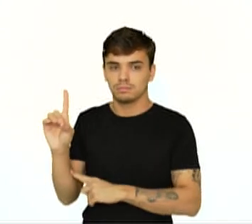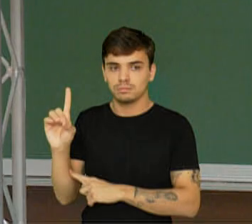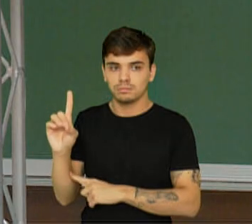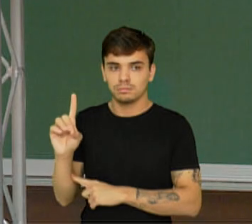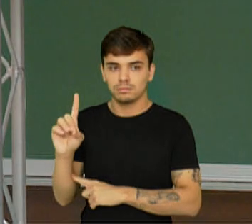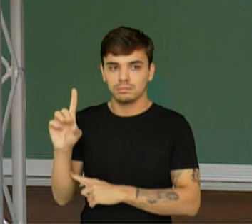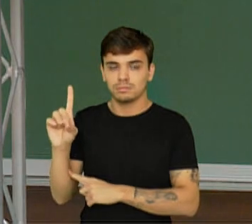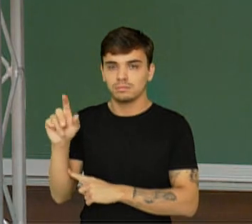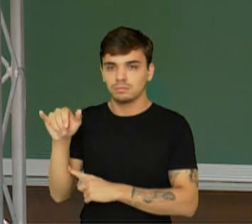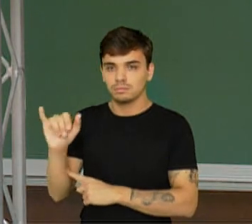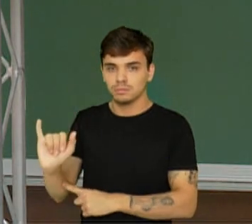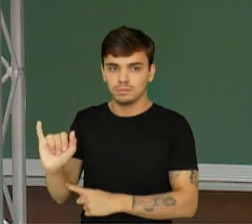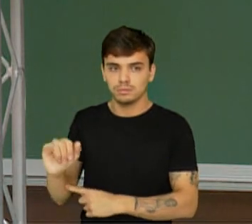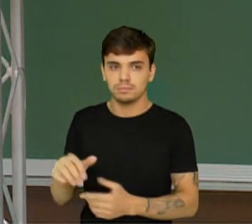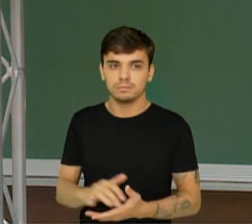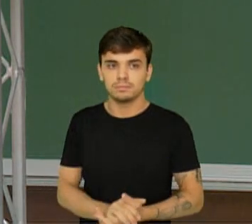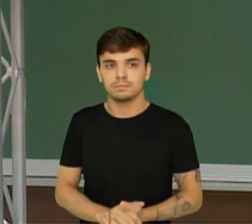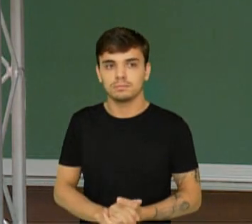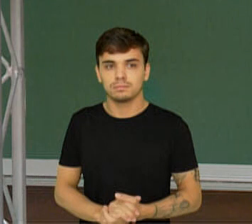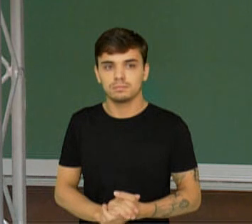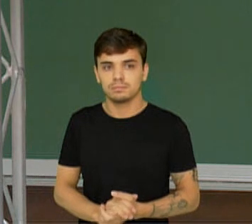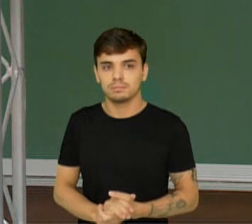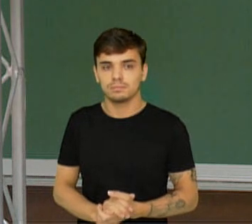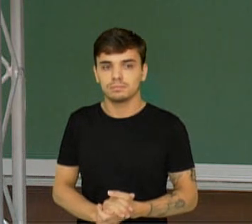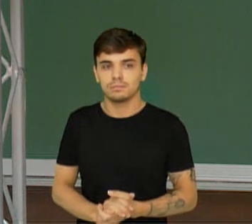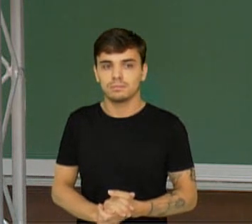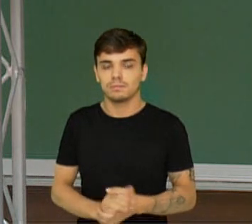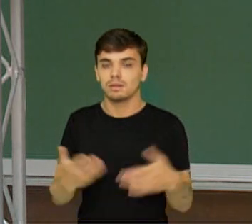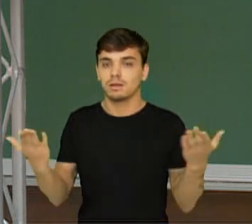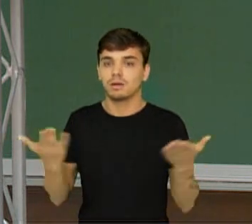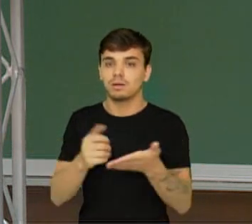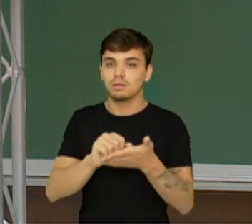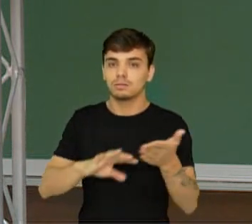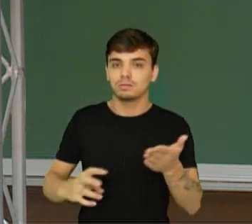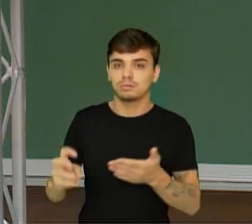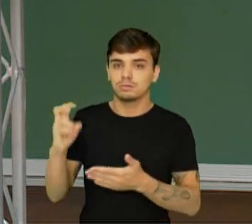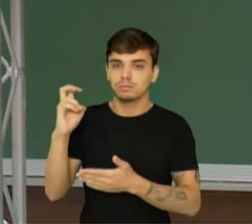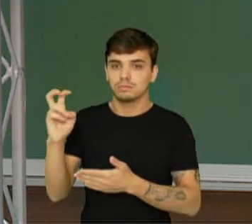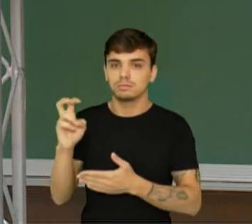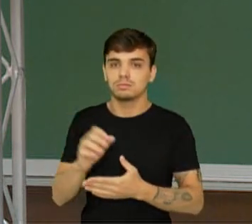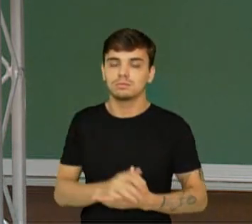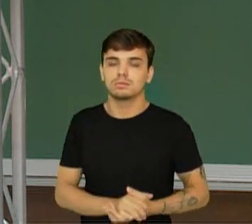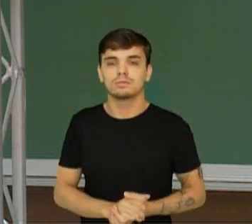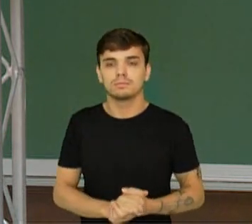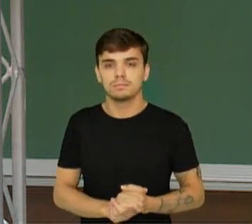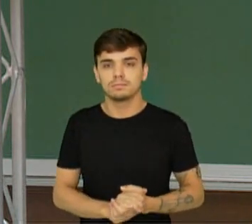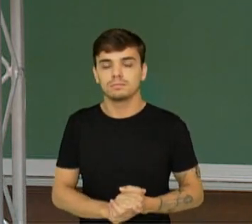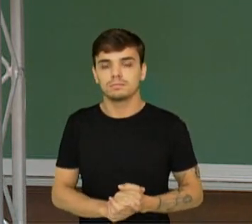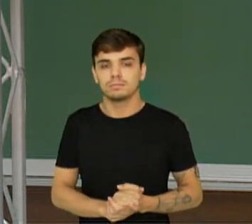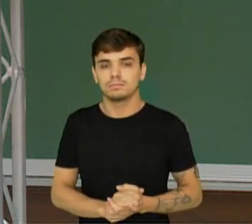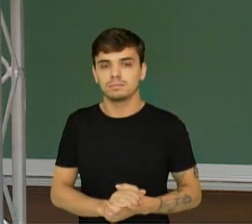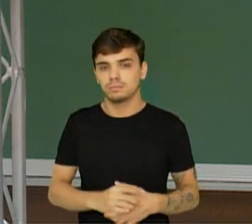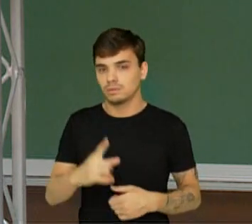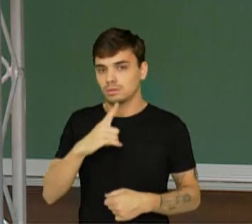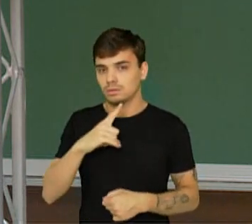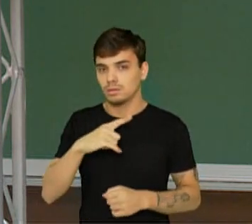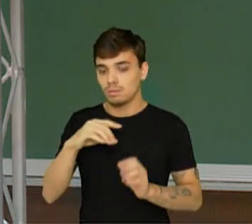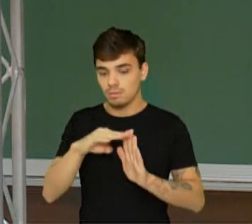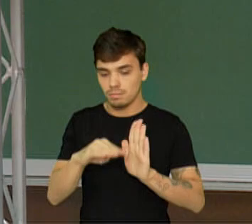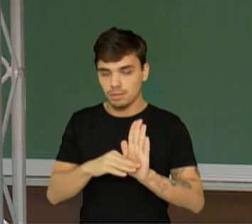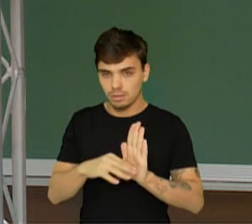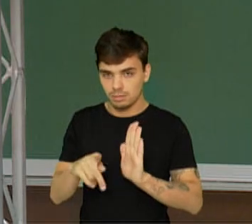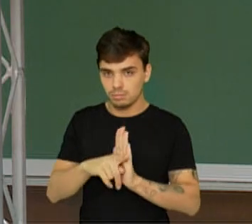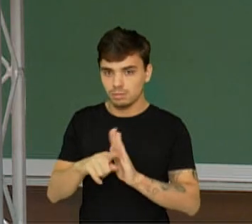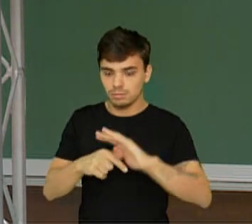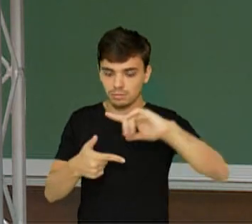doy la sopa. Bien? Vamos à atividade 5. Né? Nós temos uma parte da